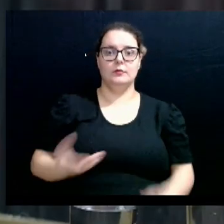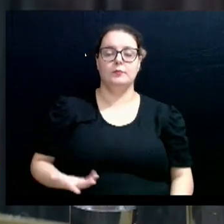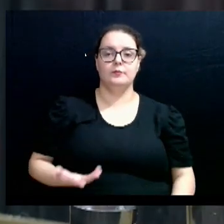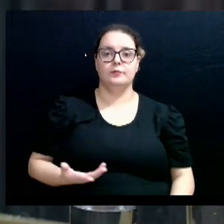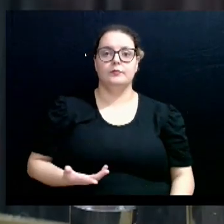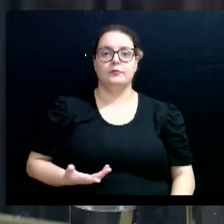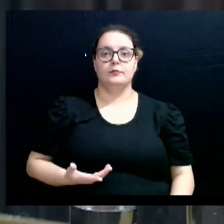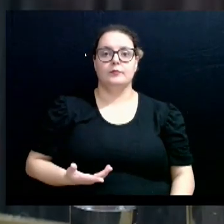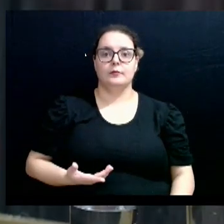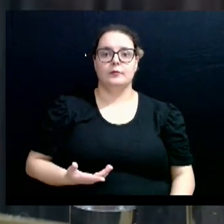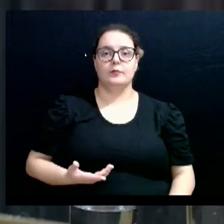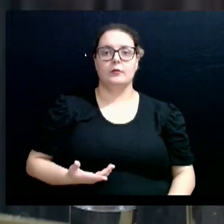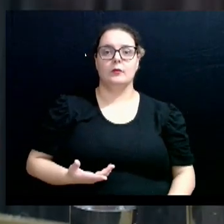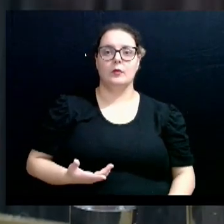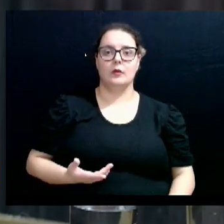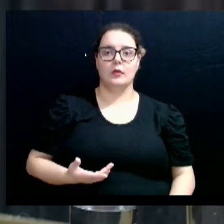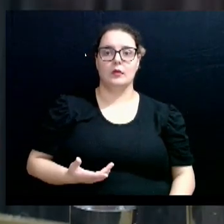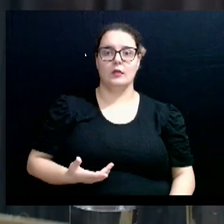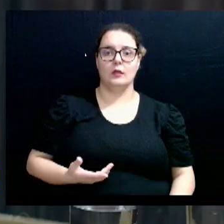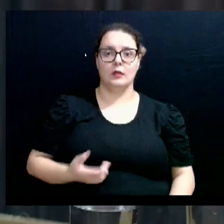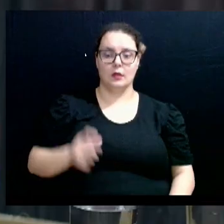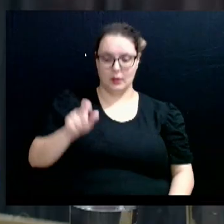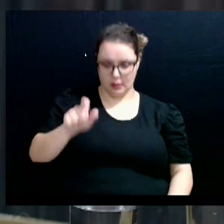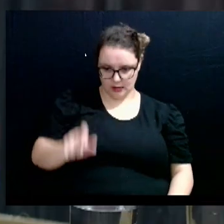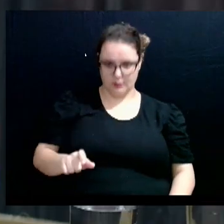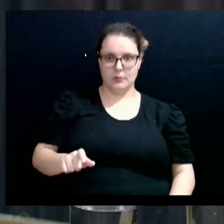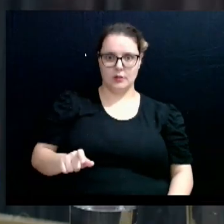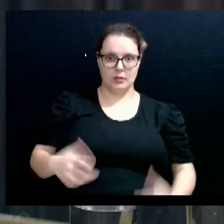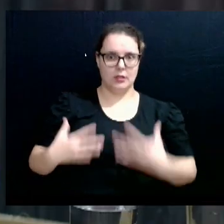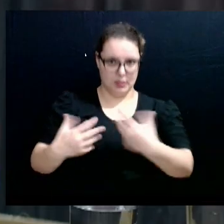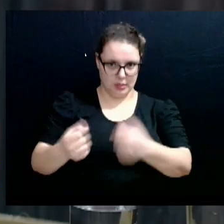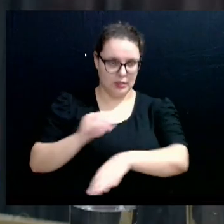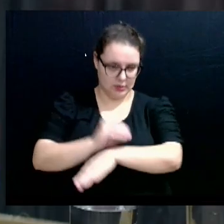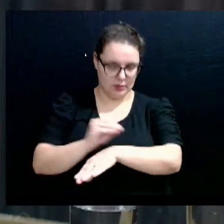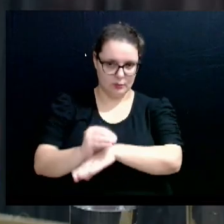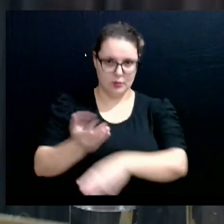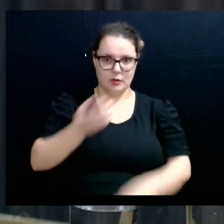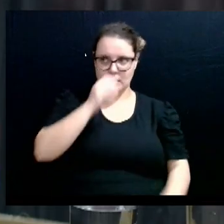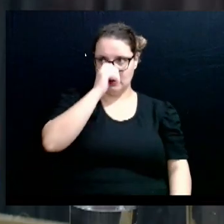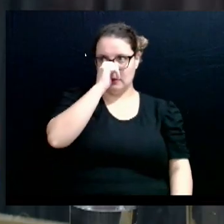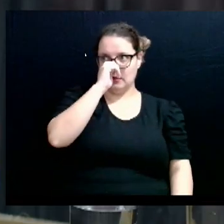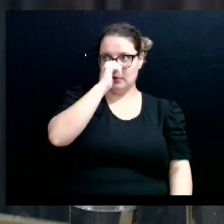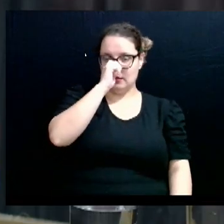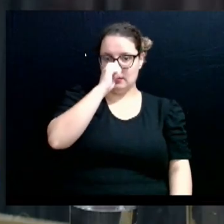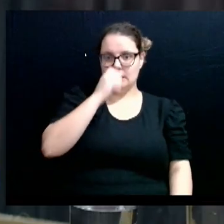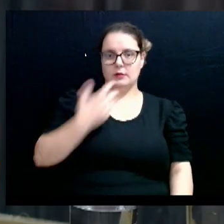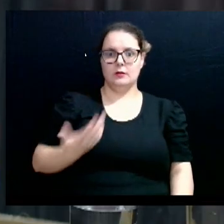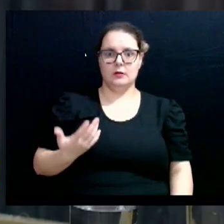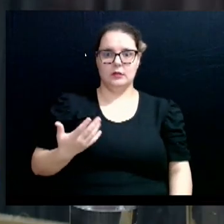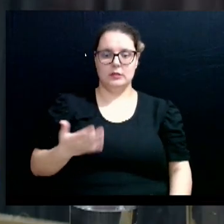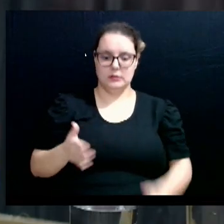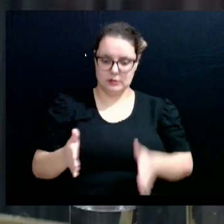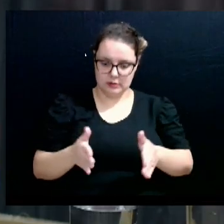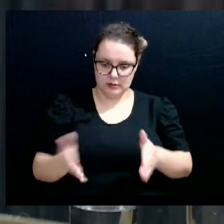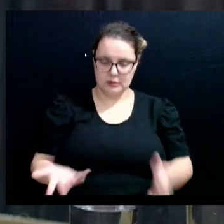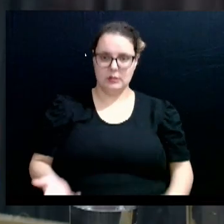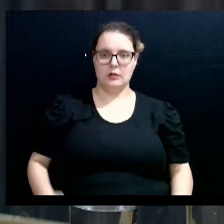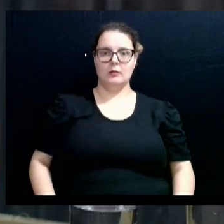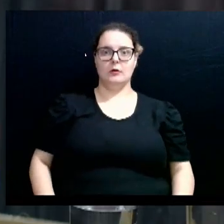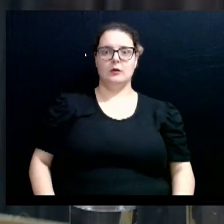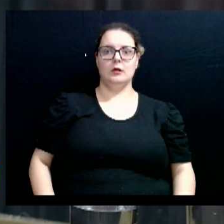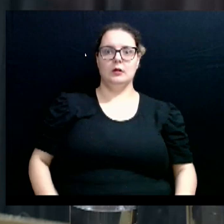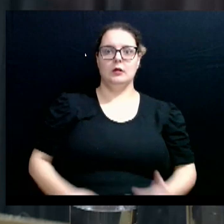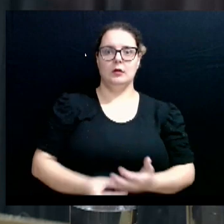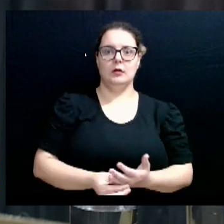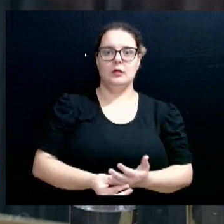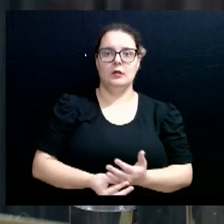esse familiar que é cuidado, esse estado, né, de